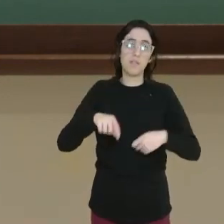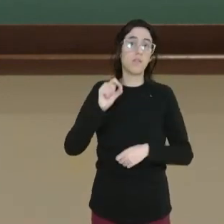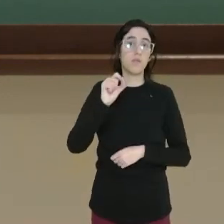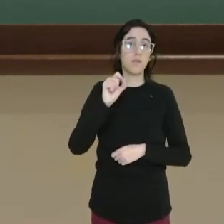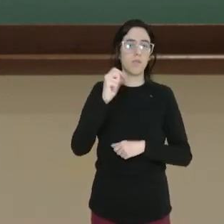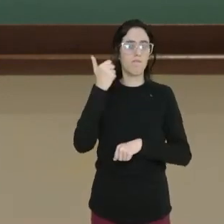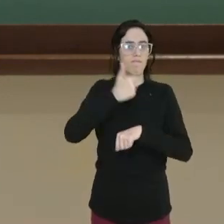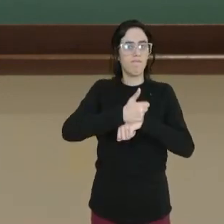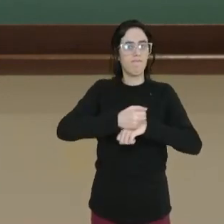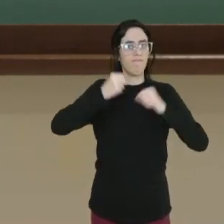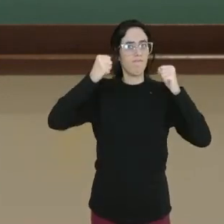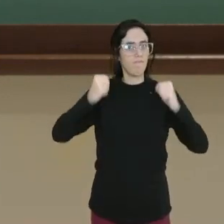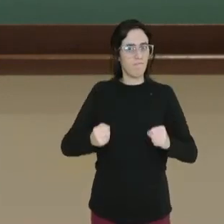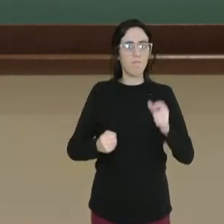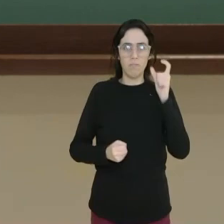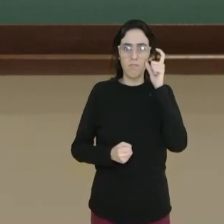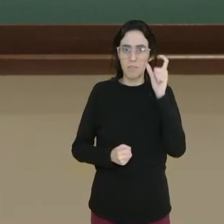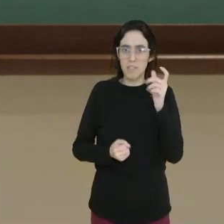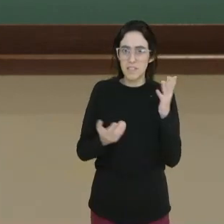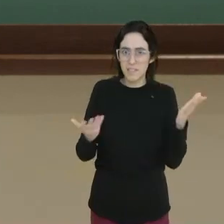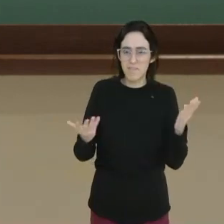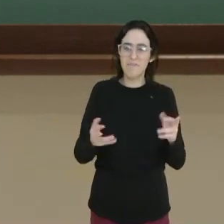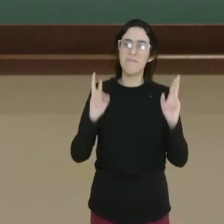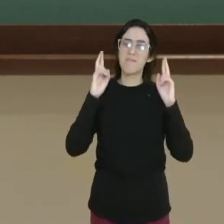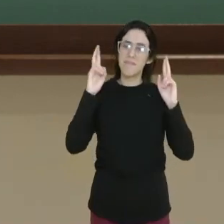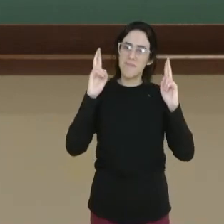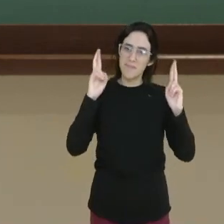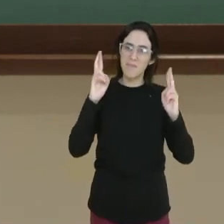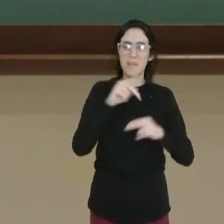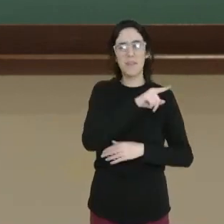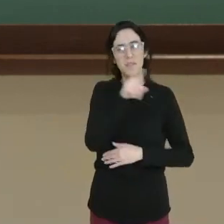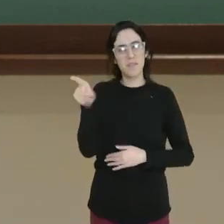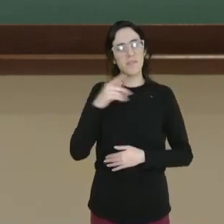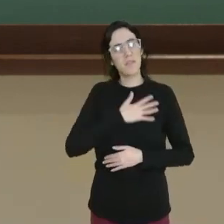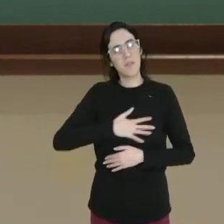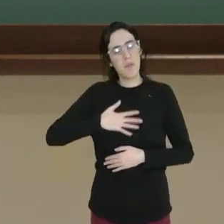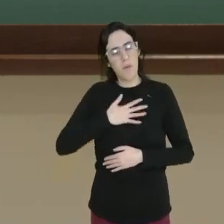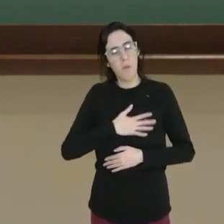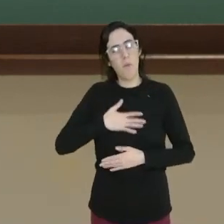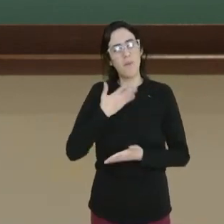do poder. Bem interessante, né? Espero que vocês tenham gostado da